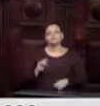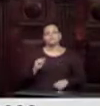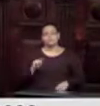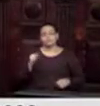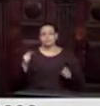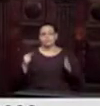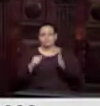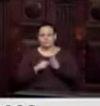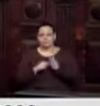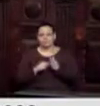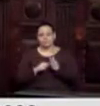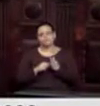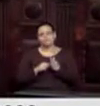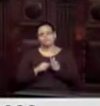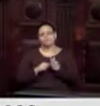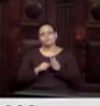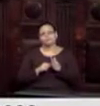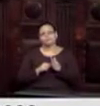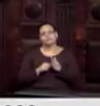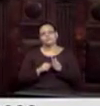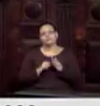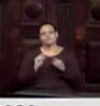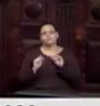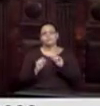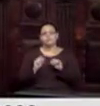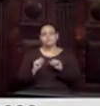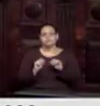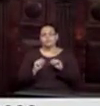o objetivo de